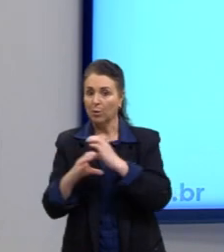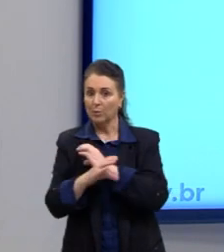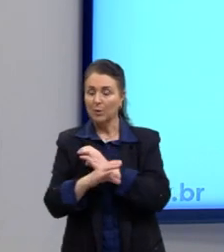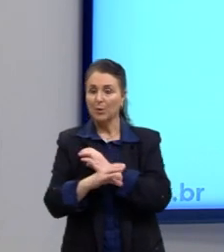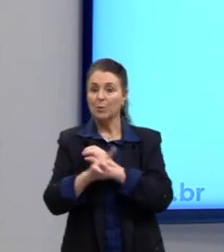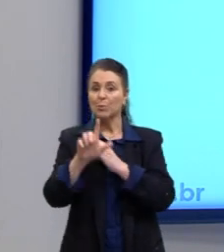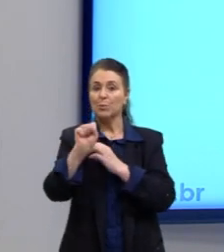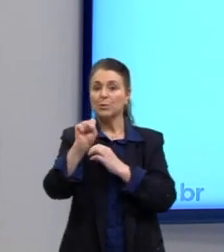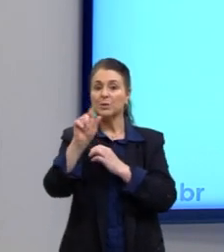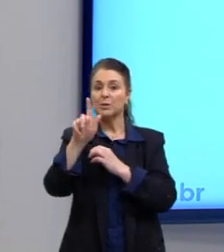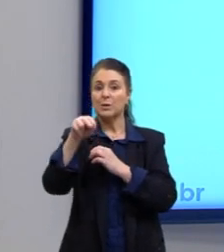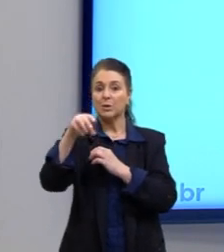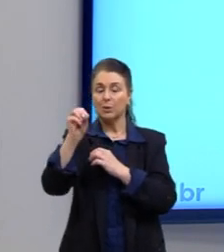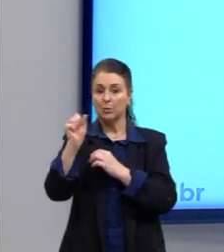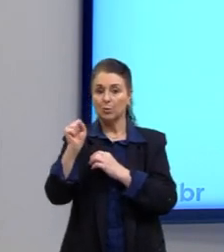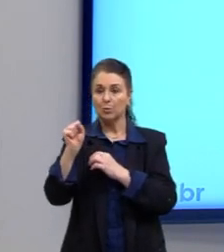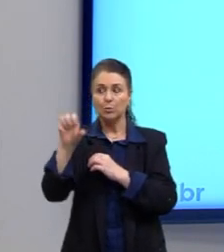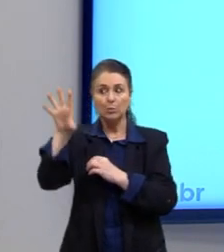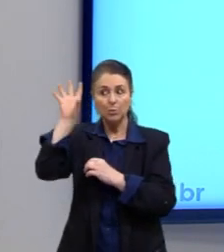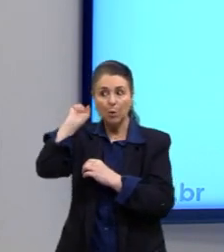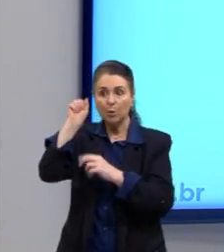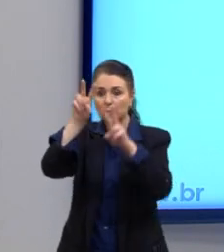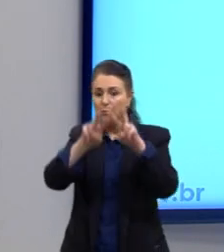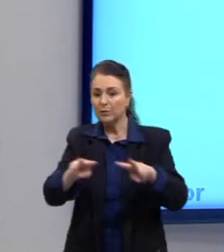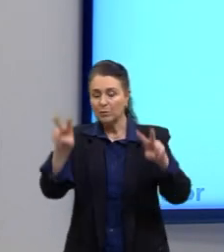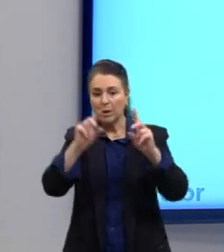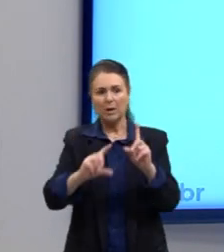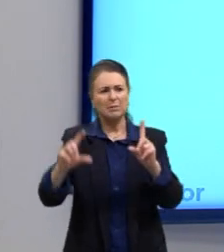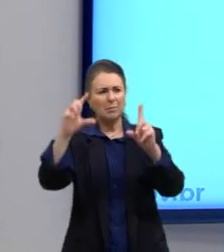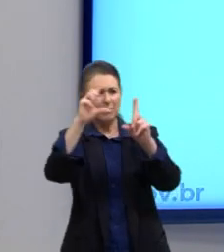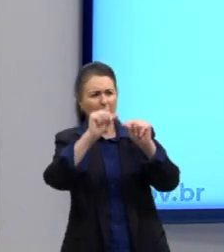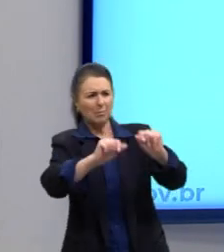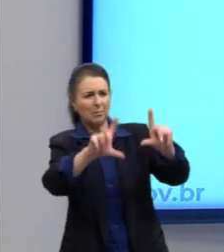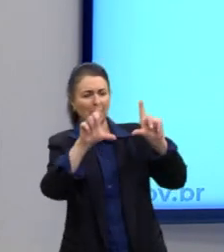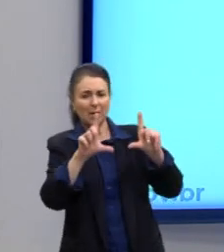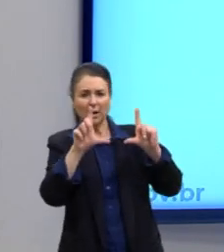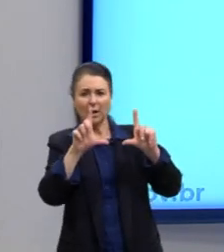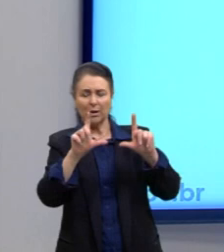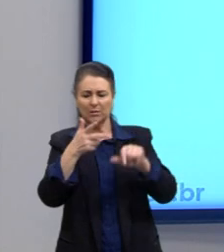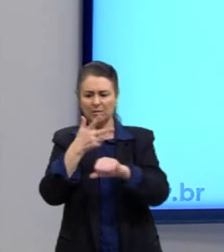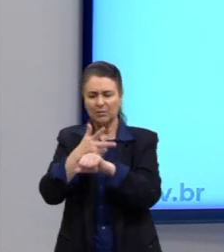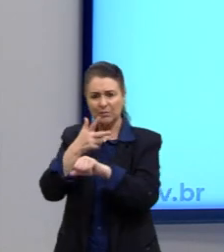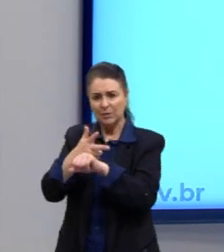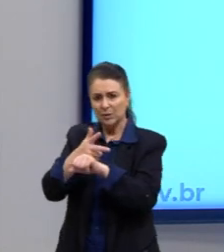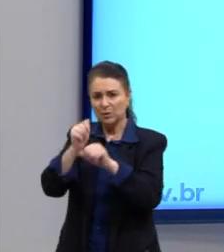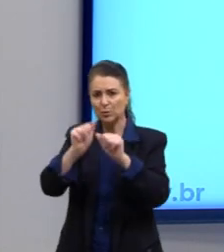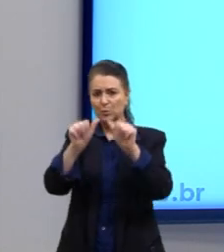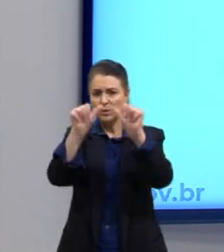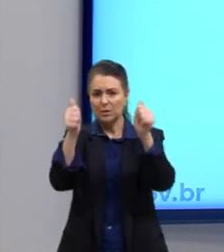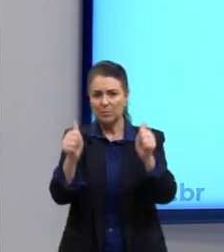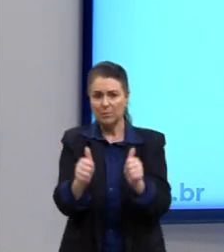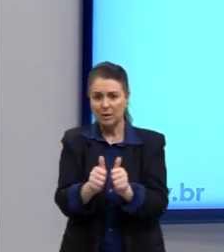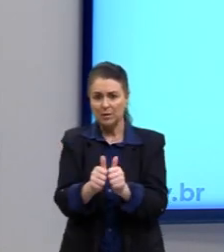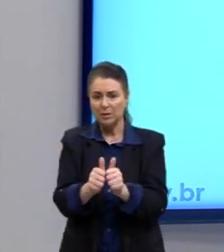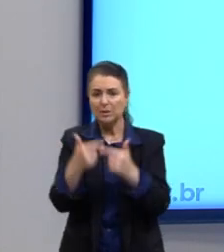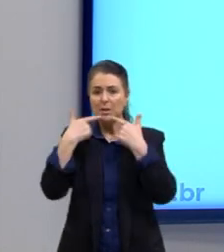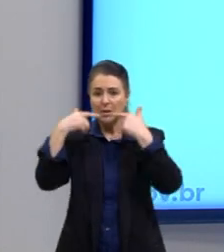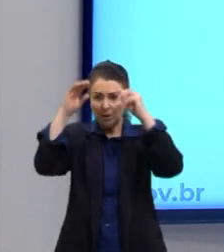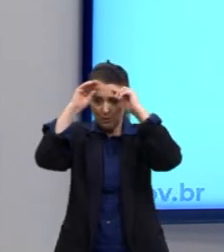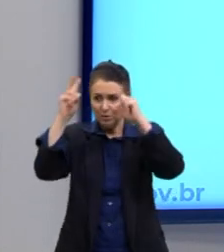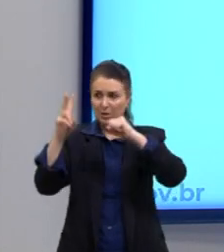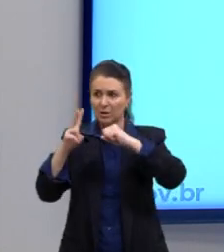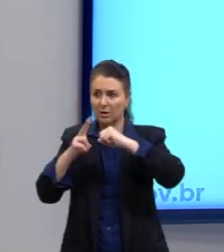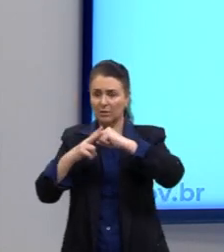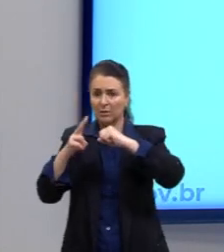sonoros ou visuais como placas imagens vídeos correto a linguagem verbal diz respeito